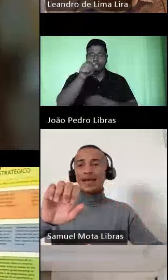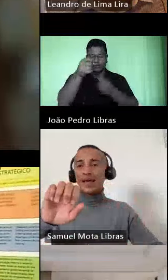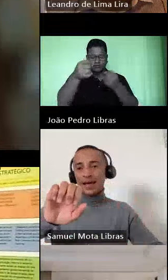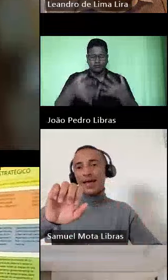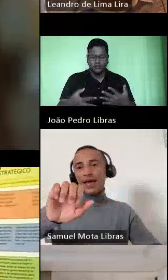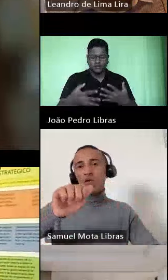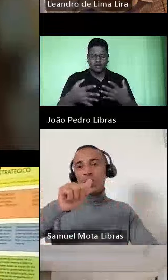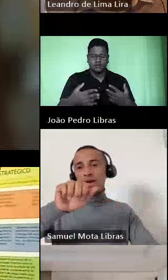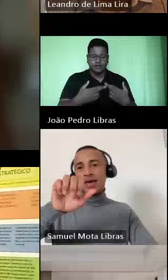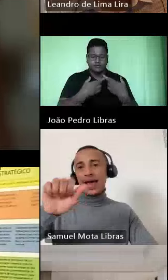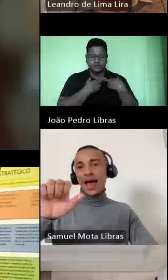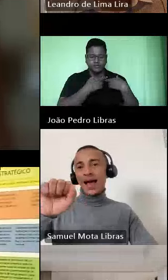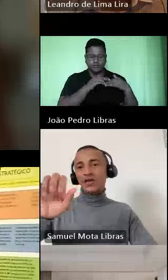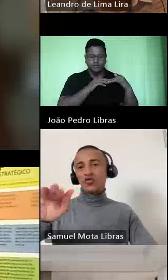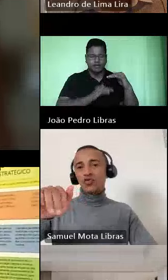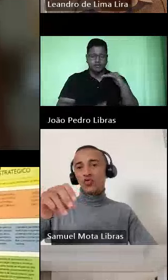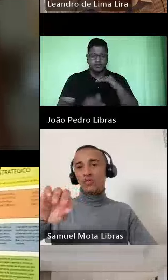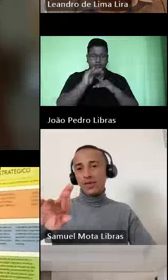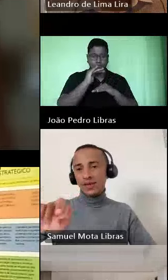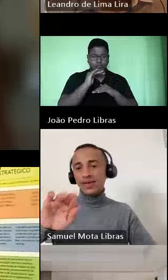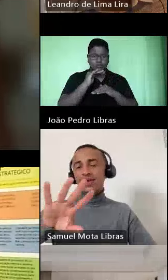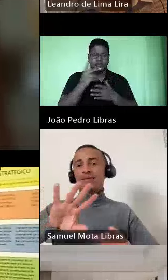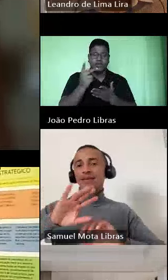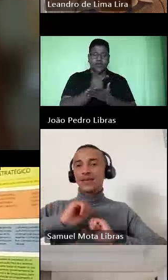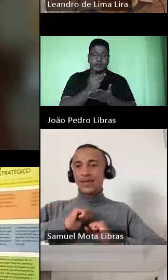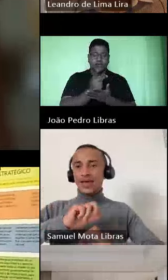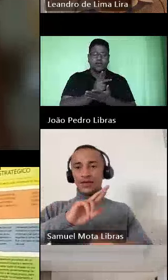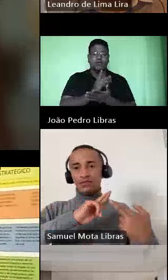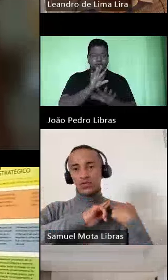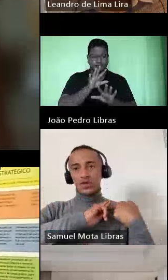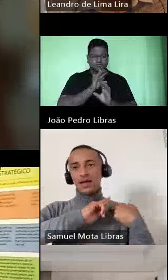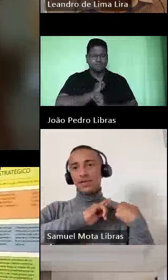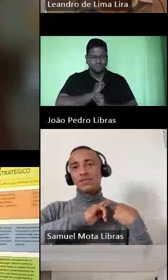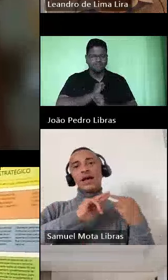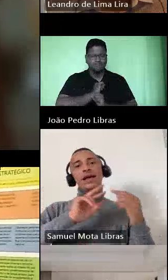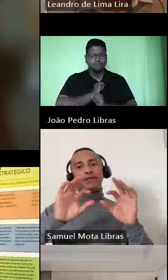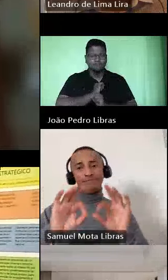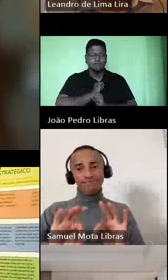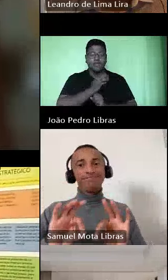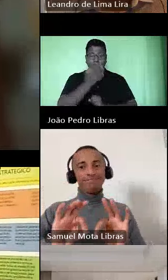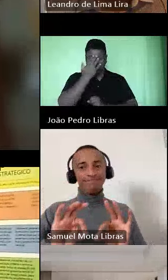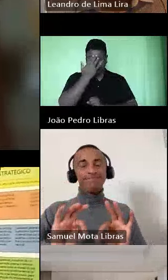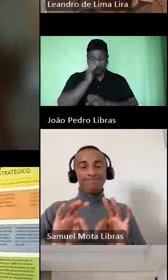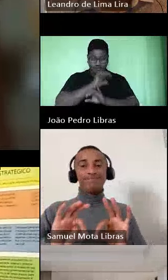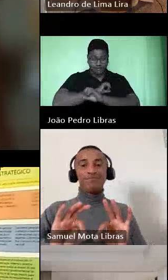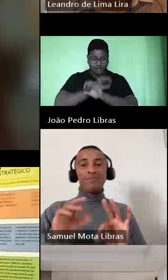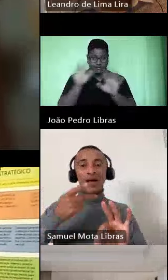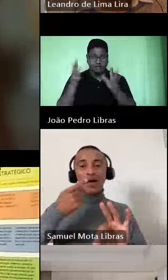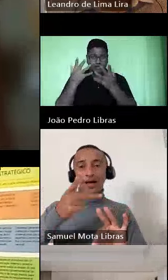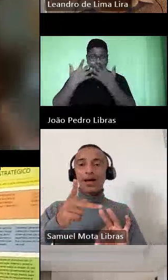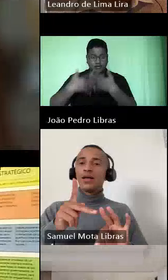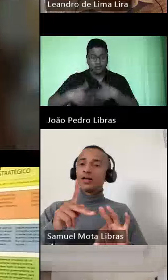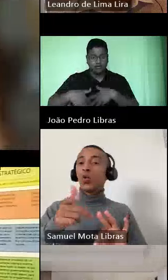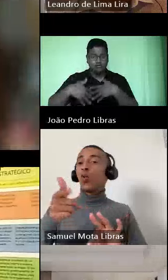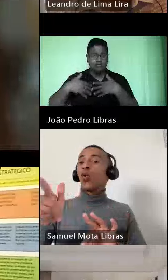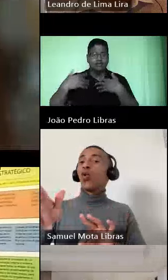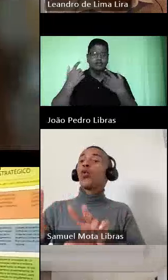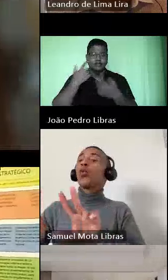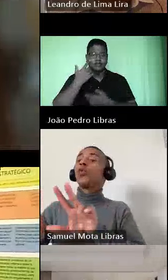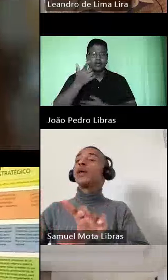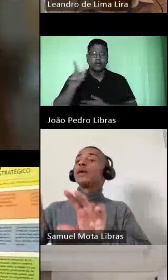seja capaz de admitir erros e tomar medidas para corrigi-los mas ele ele conversa na minha opinião muito com um outro tópico que lógico